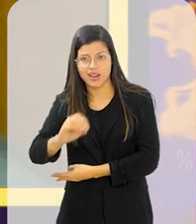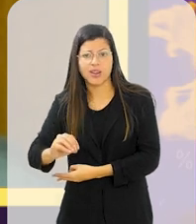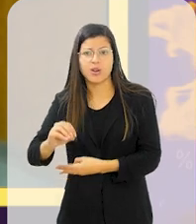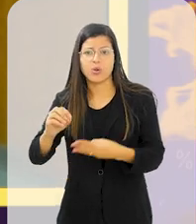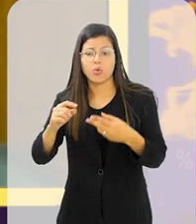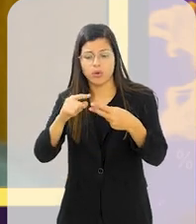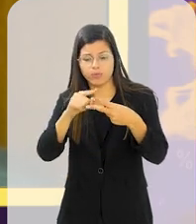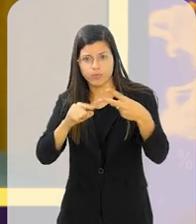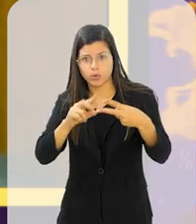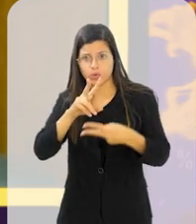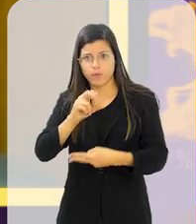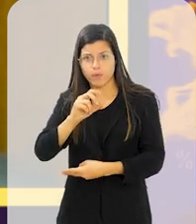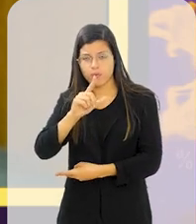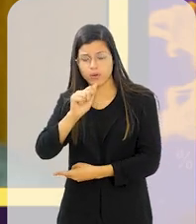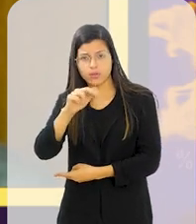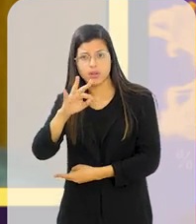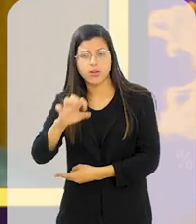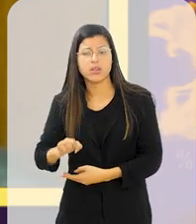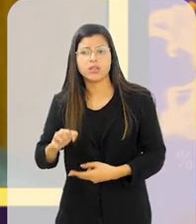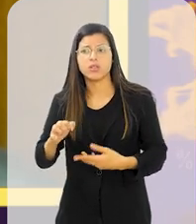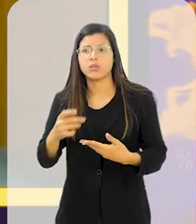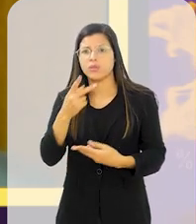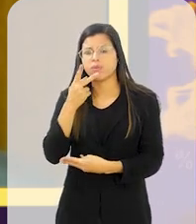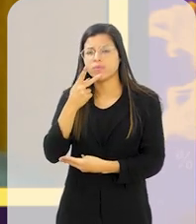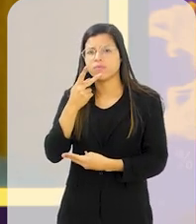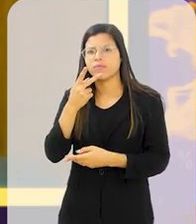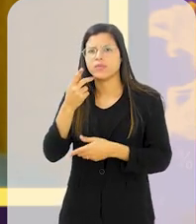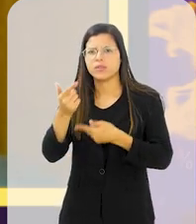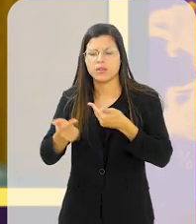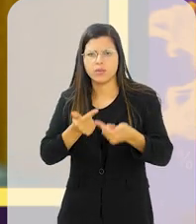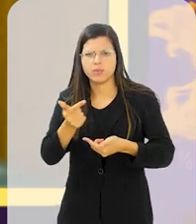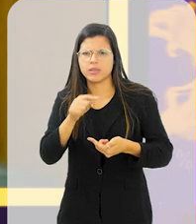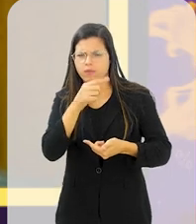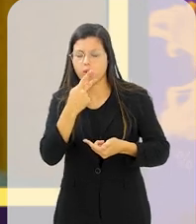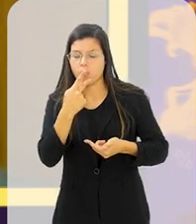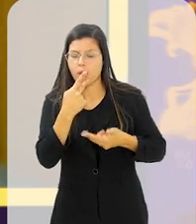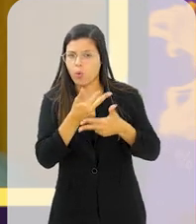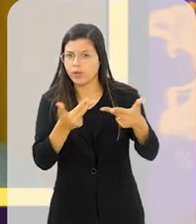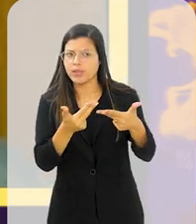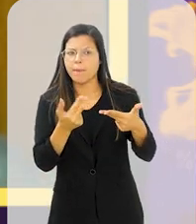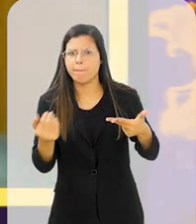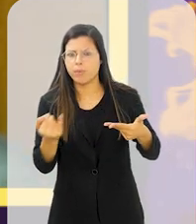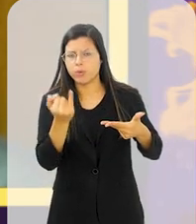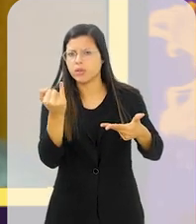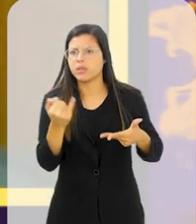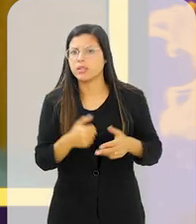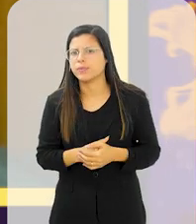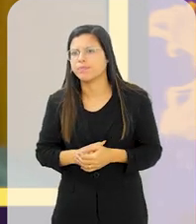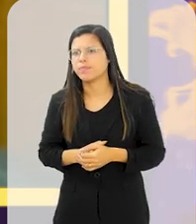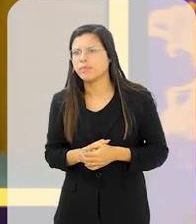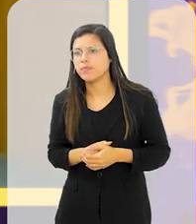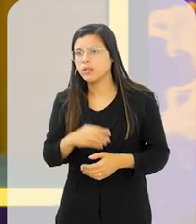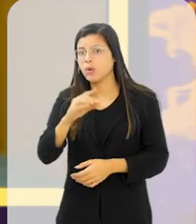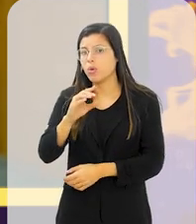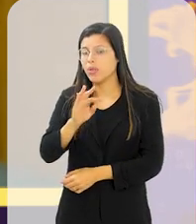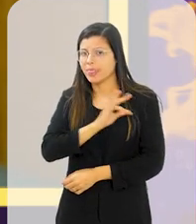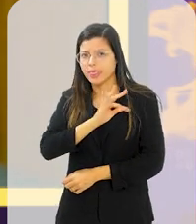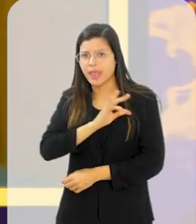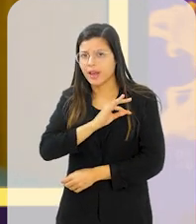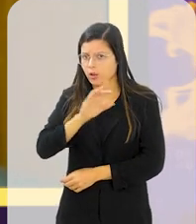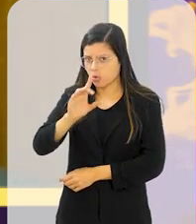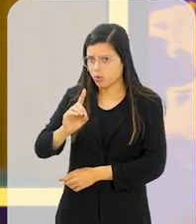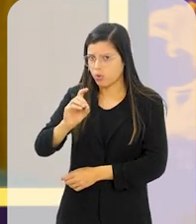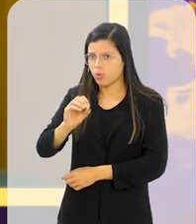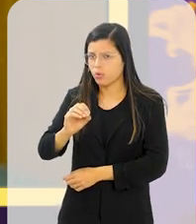o que está acontecendo para mim, quando eu falo sobre o trabalho, aí eu também acho que você tocou num ponto importante. O Dorival não pode utilizar